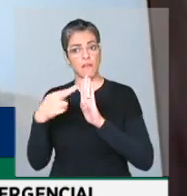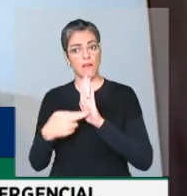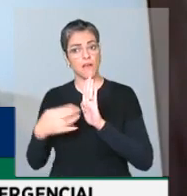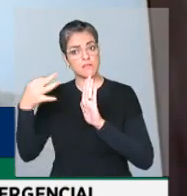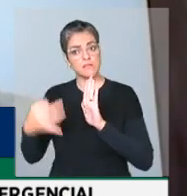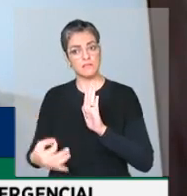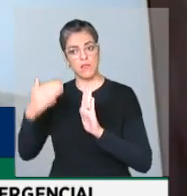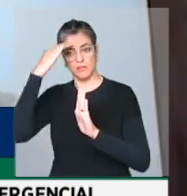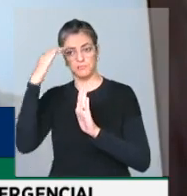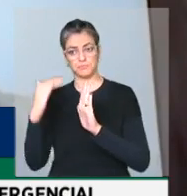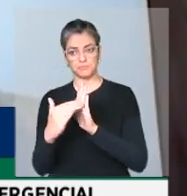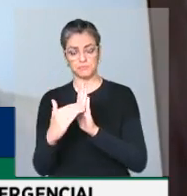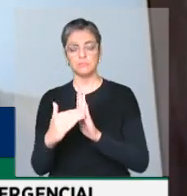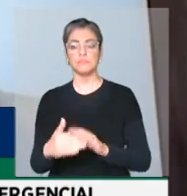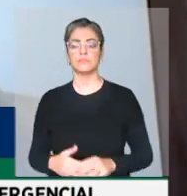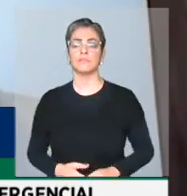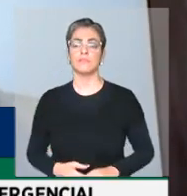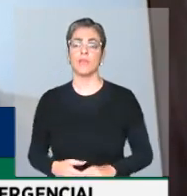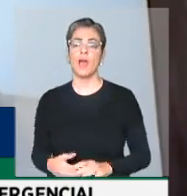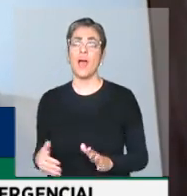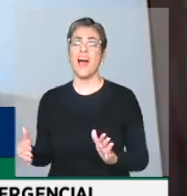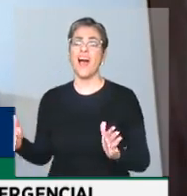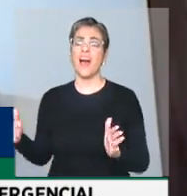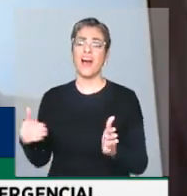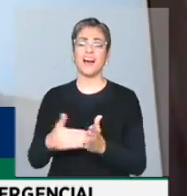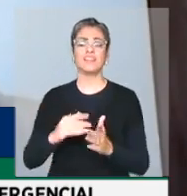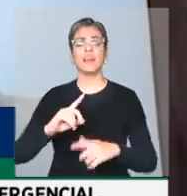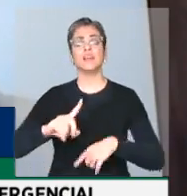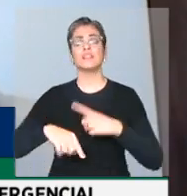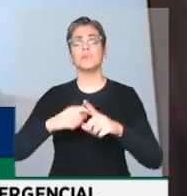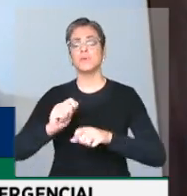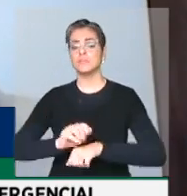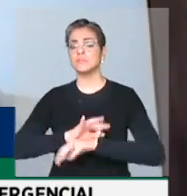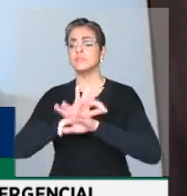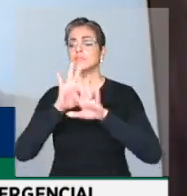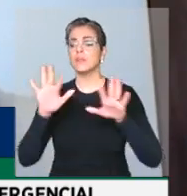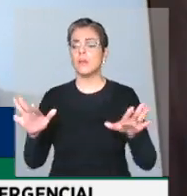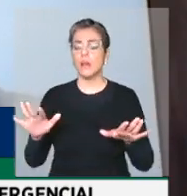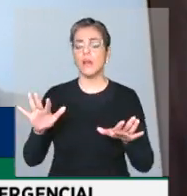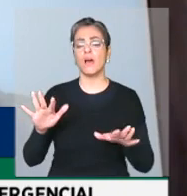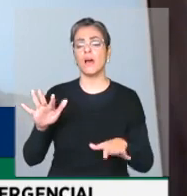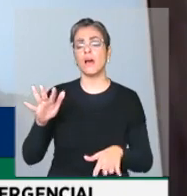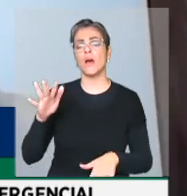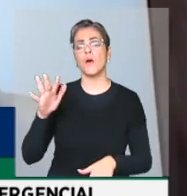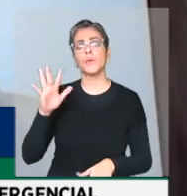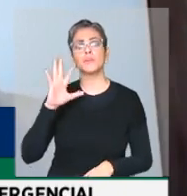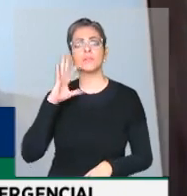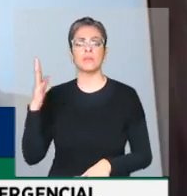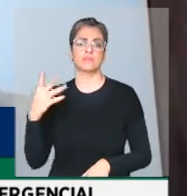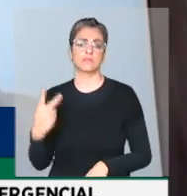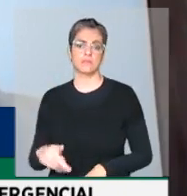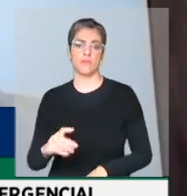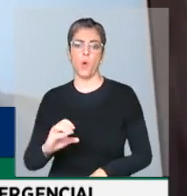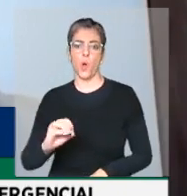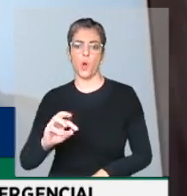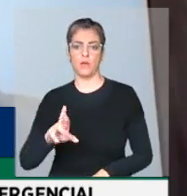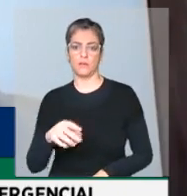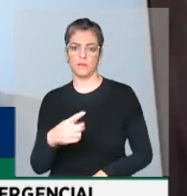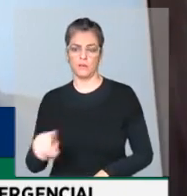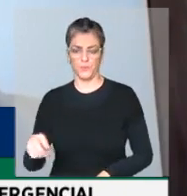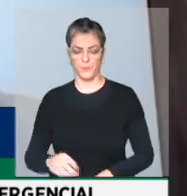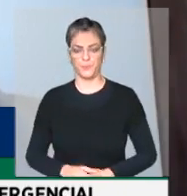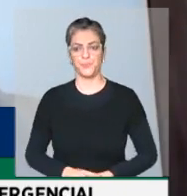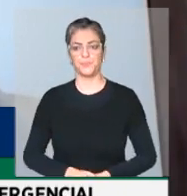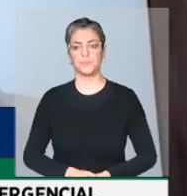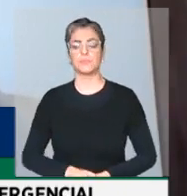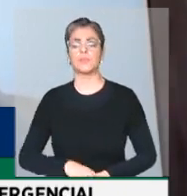desse artigo, até que a situação seja devidamente elucidada pelo órgão competente. Artigo 3º, a Central de Atendimento à